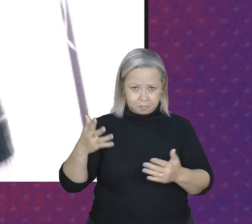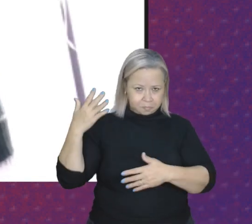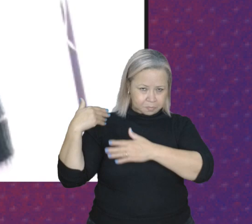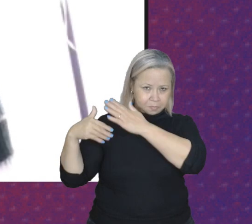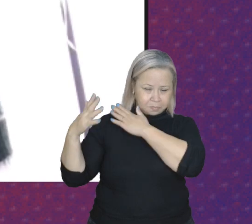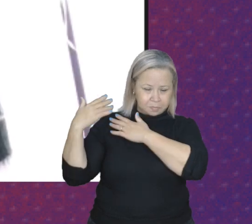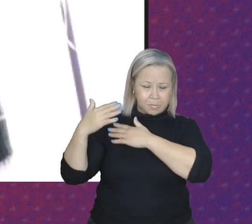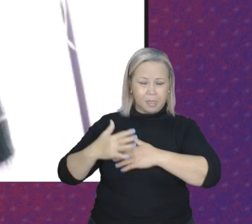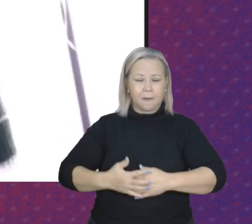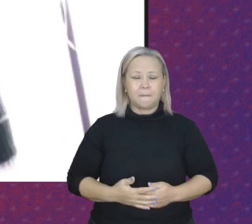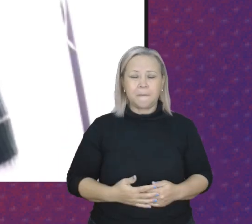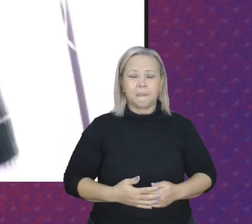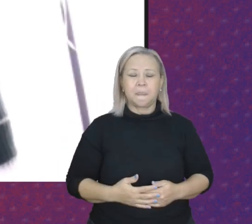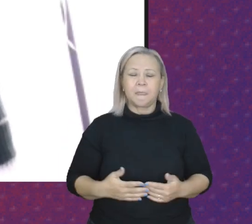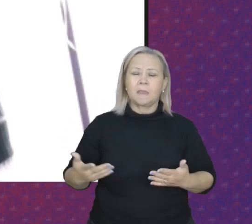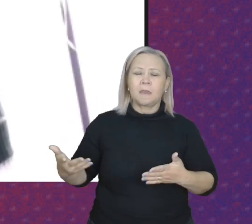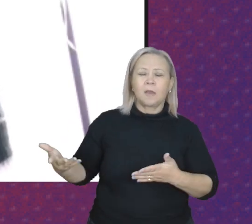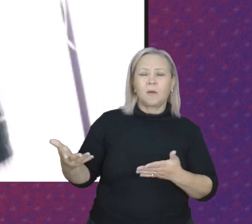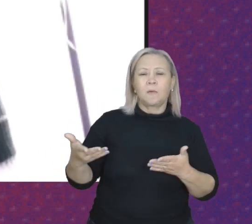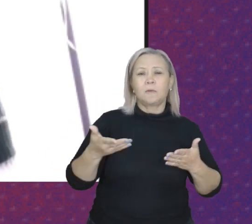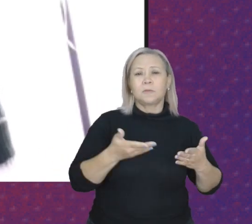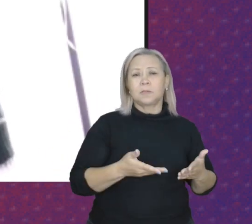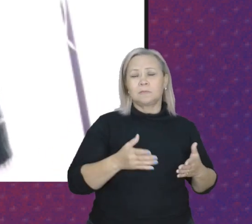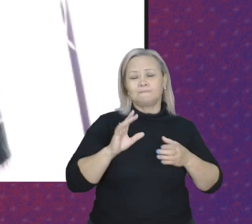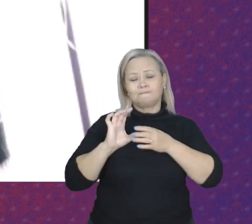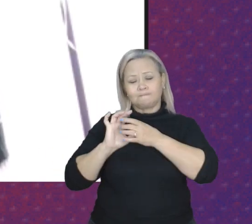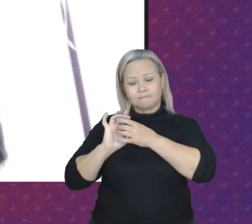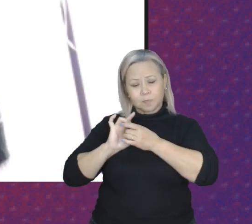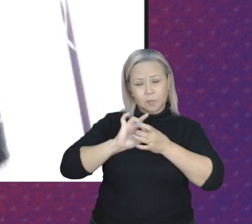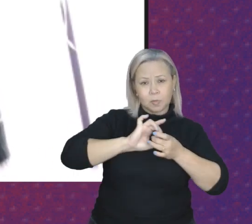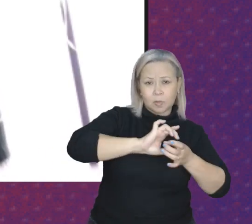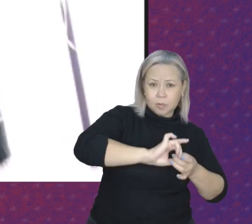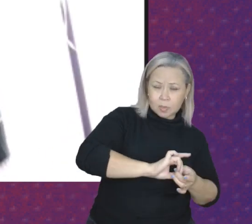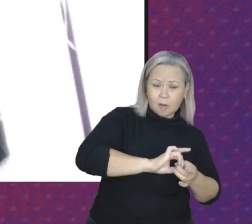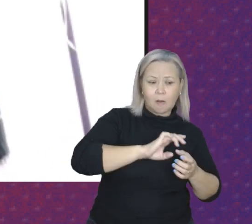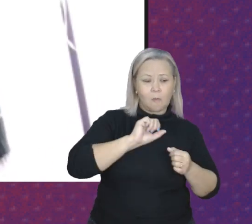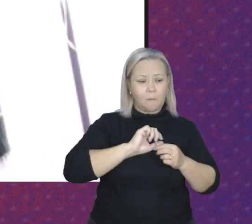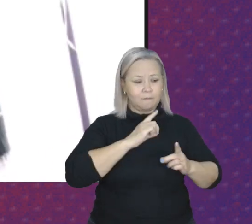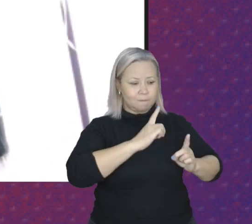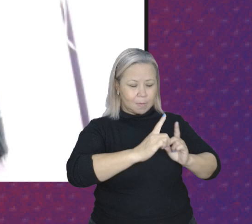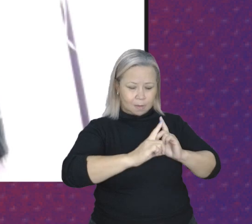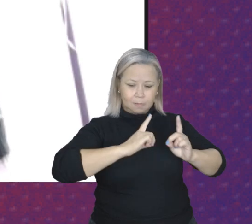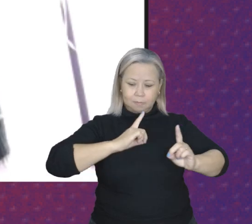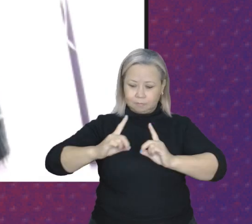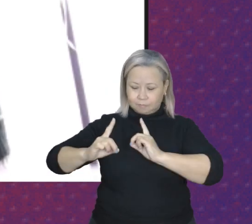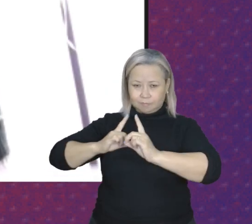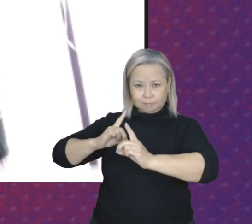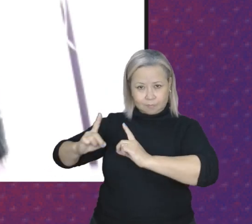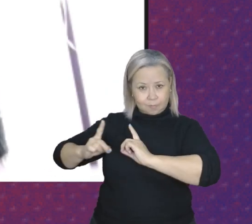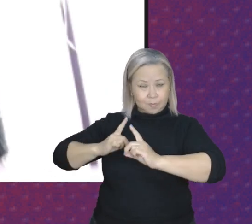Então, eu vou trazer um pouco dessa contextualização, fazendo um diálogo